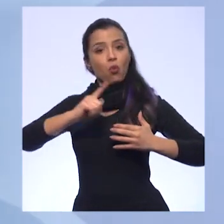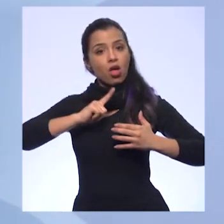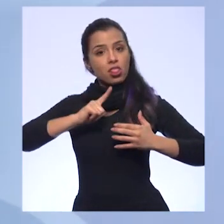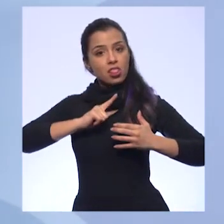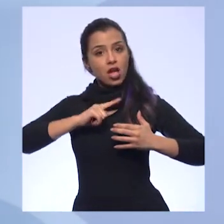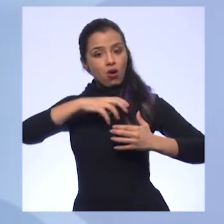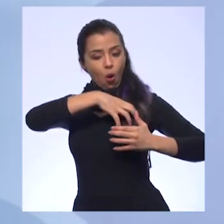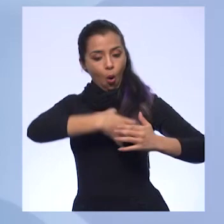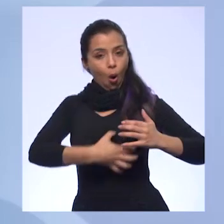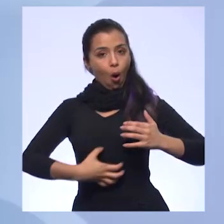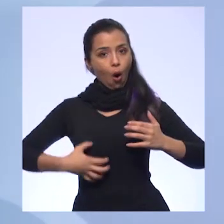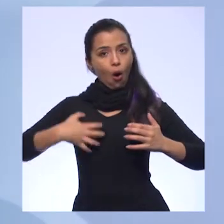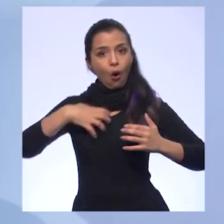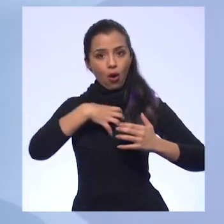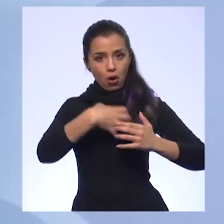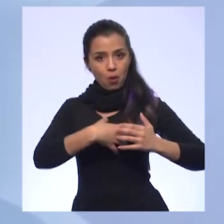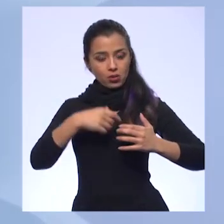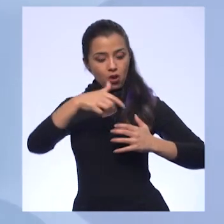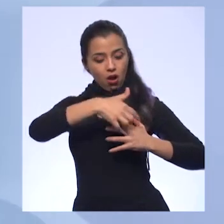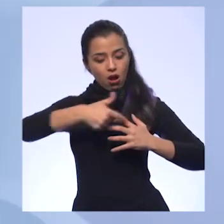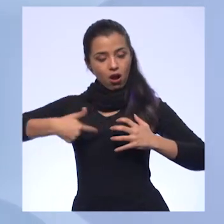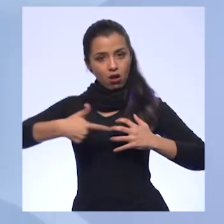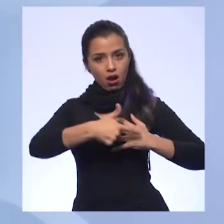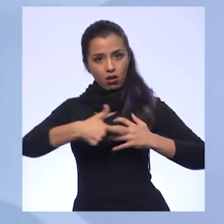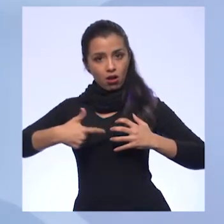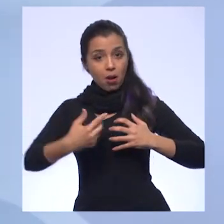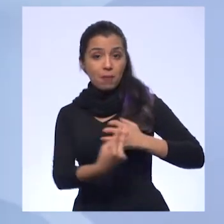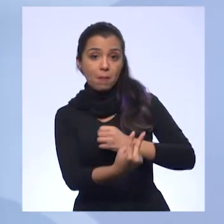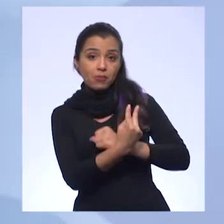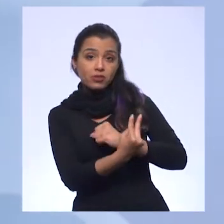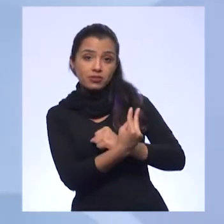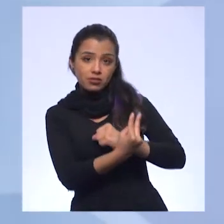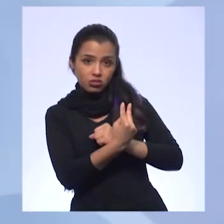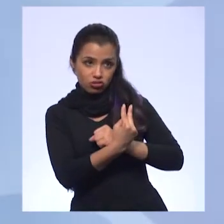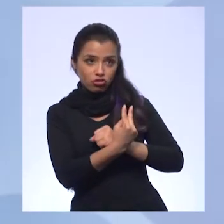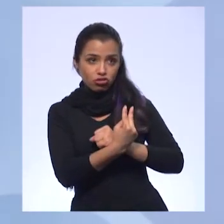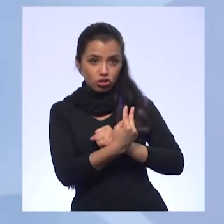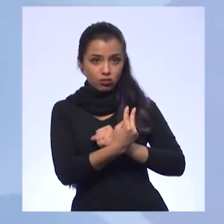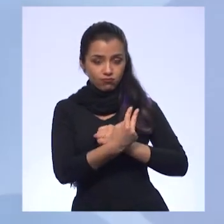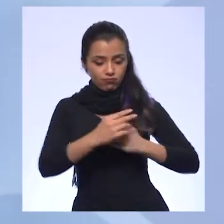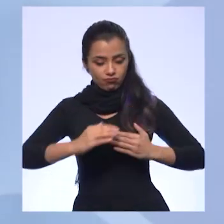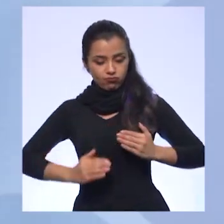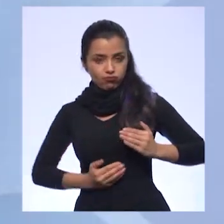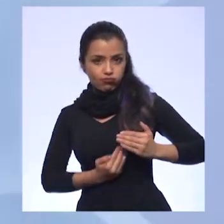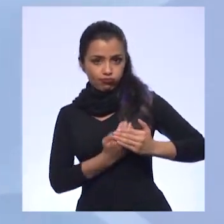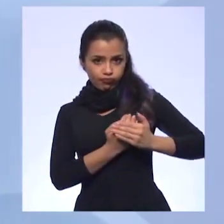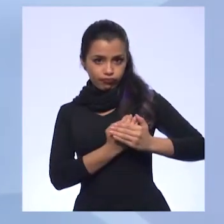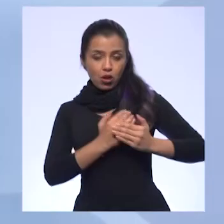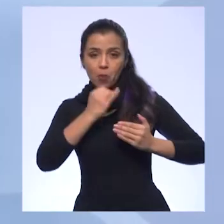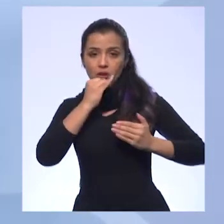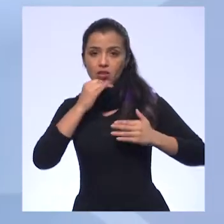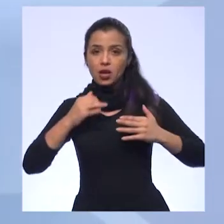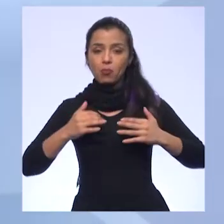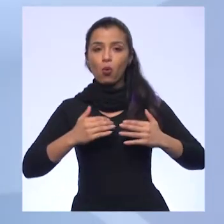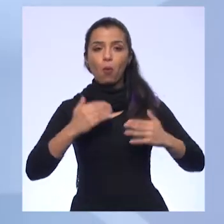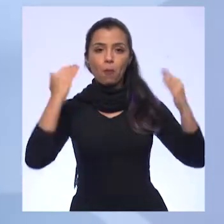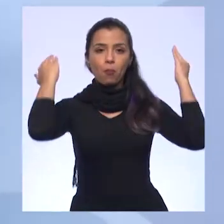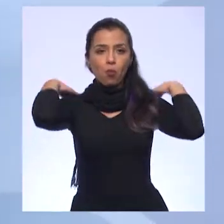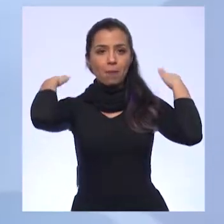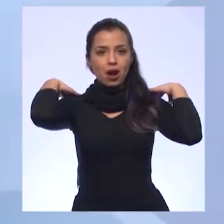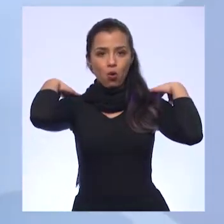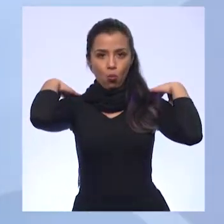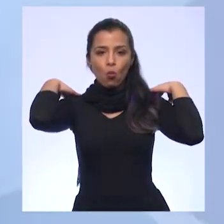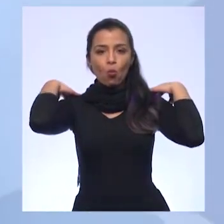gente tem aqui, ó. Os movimentos peristálticos e tal, involuntários que eu falei, ficam protegidos aqui, o pulmão fica protegido por essa